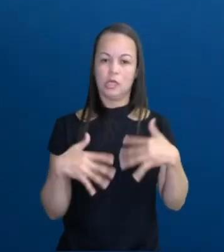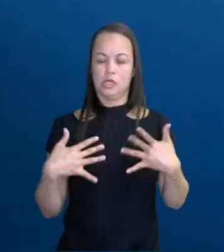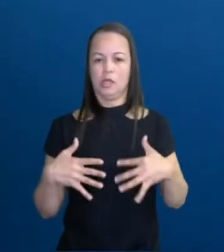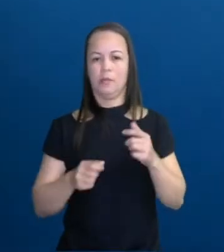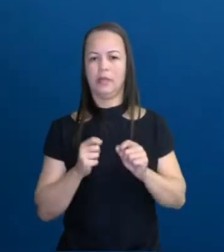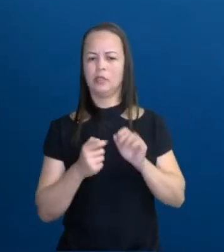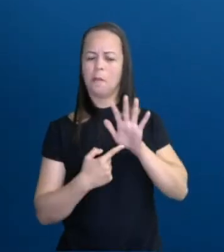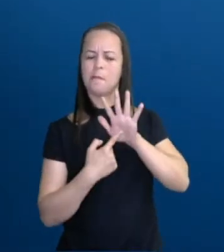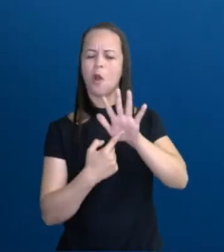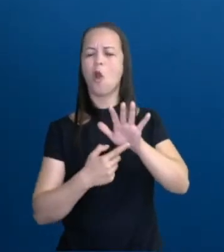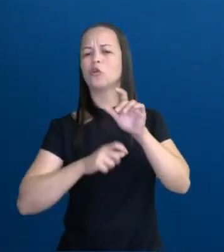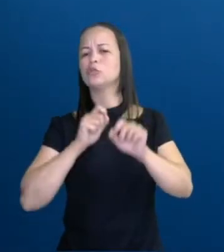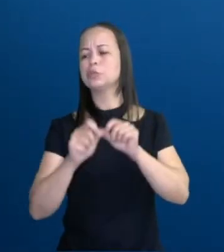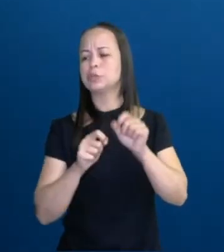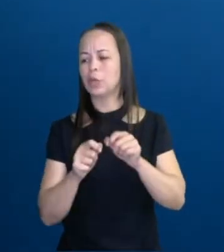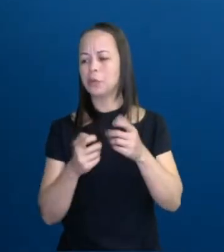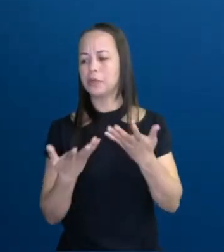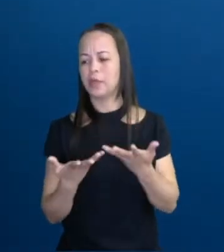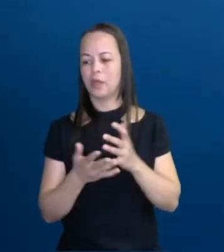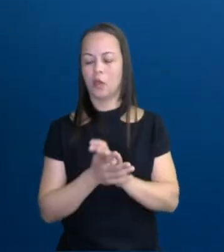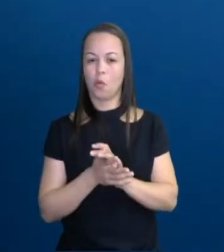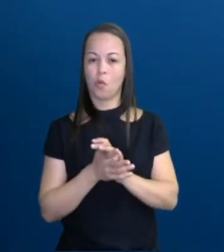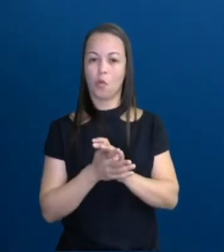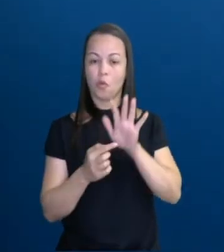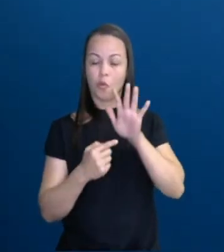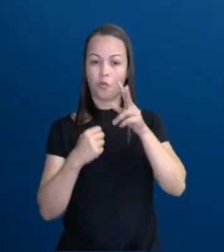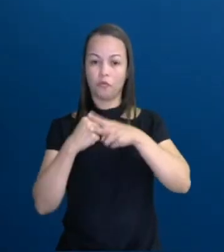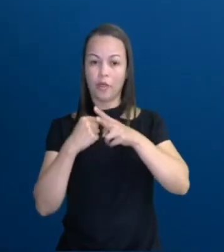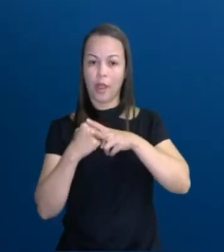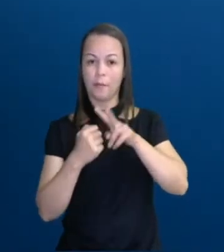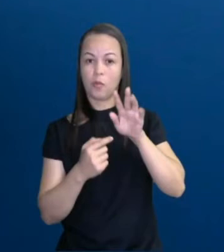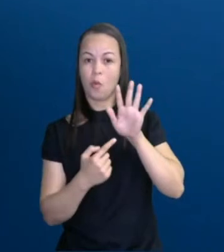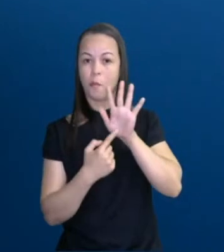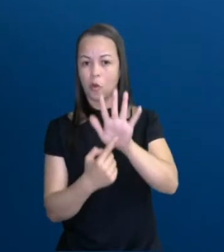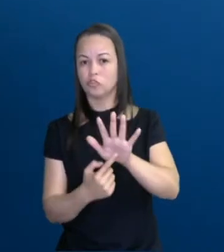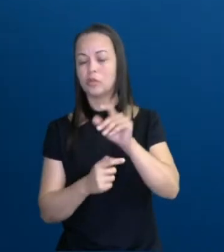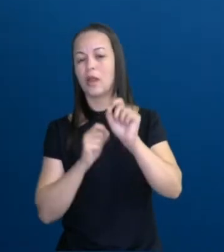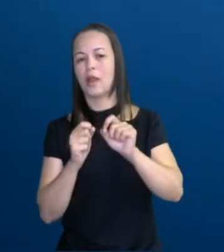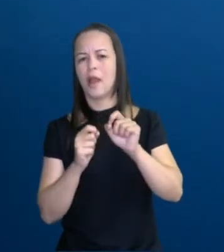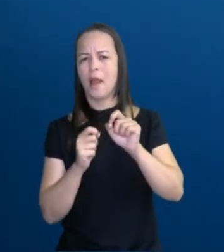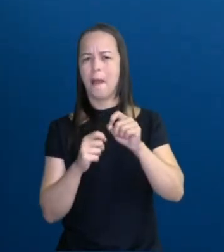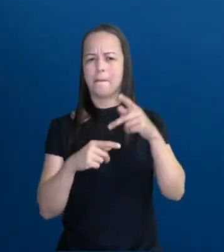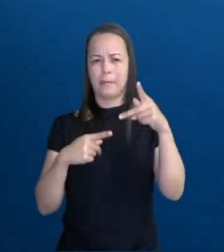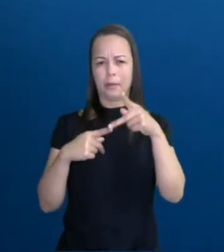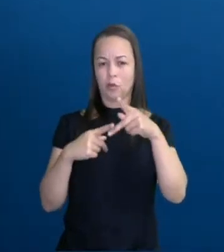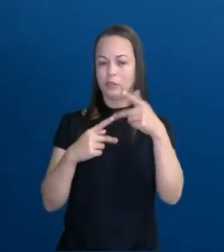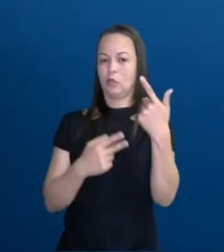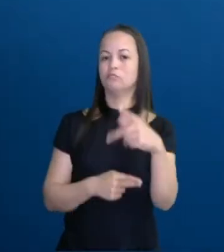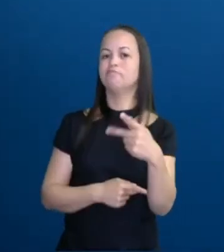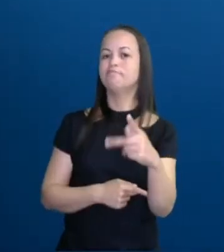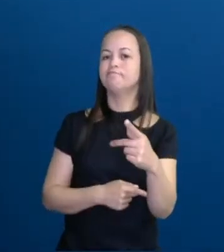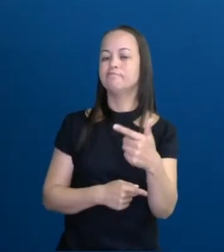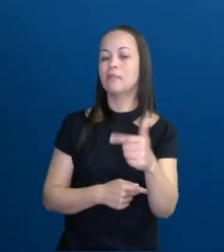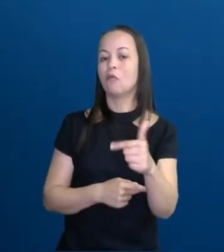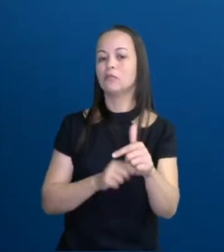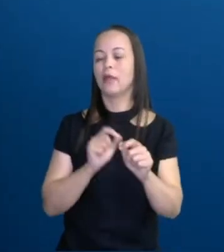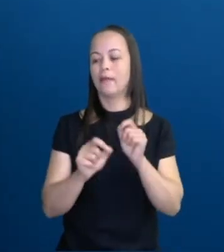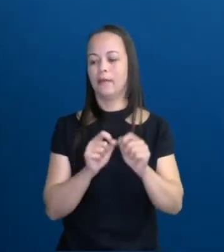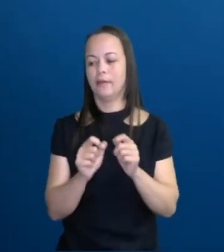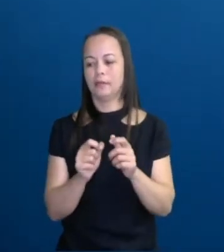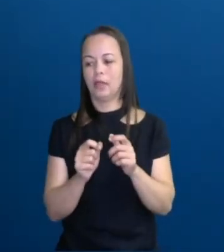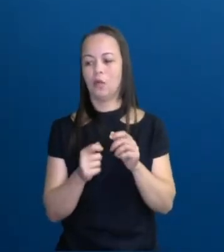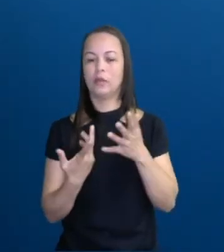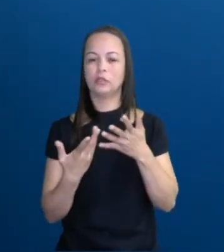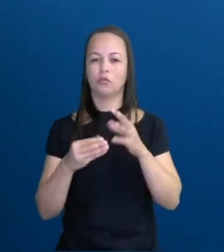coisa. Percebam que após o verbo mostrar não aparece nenhuma preposição. E após esse verbo, eu estou encaixando